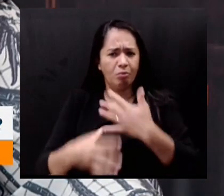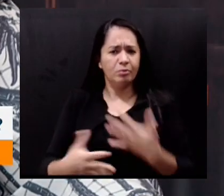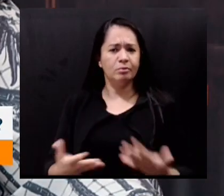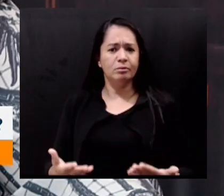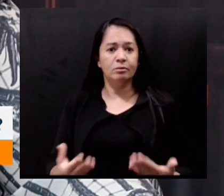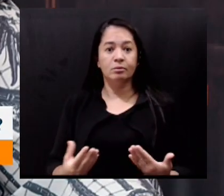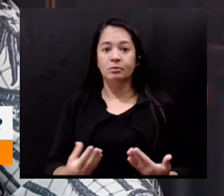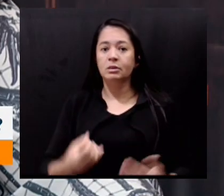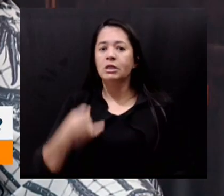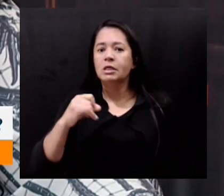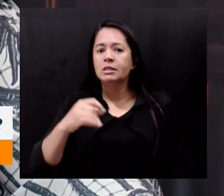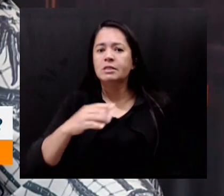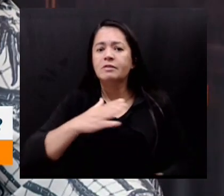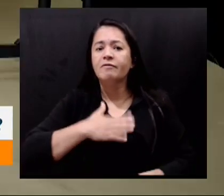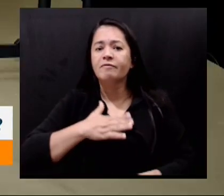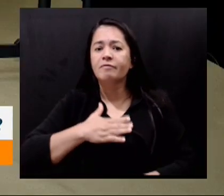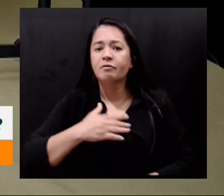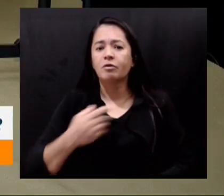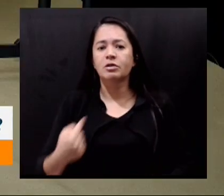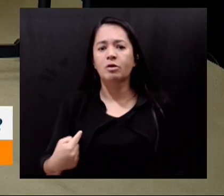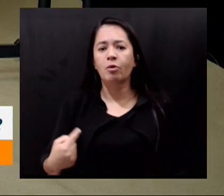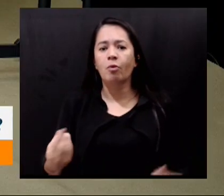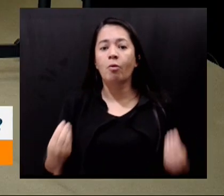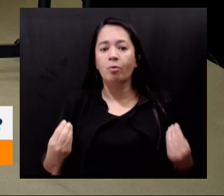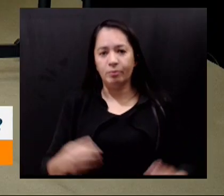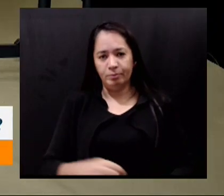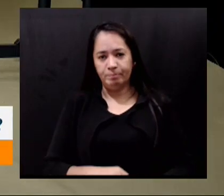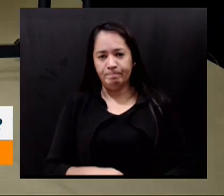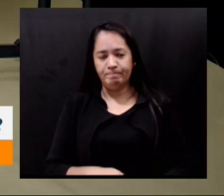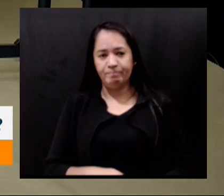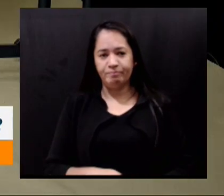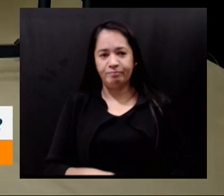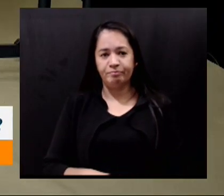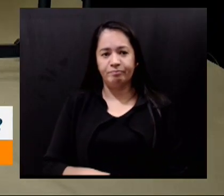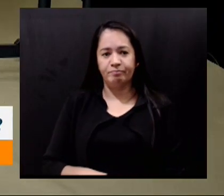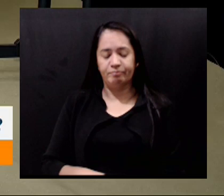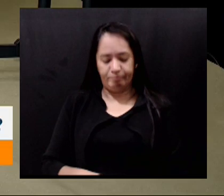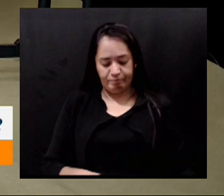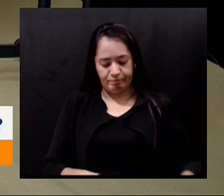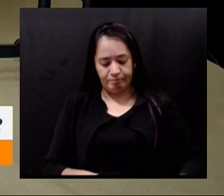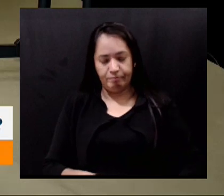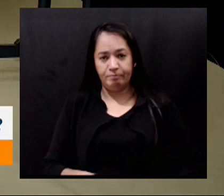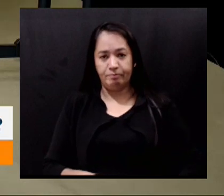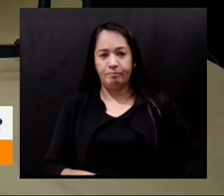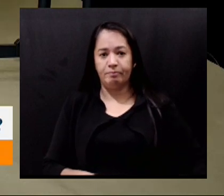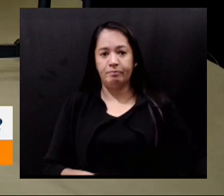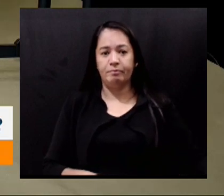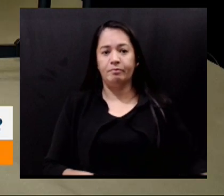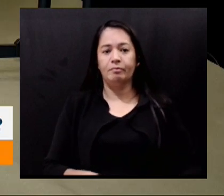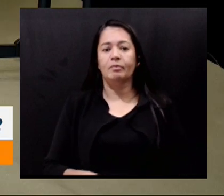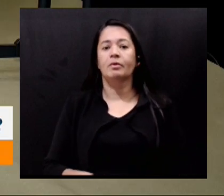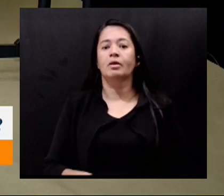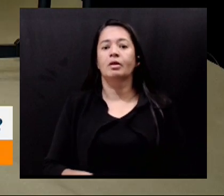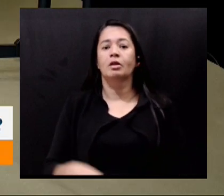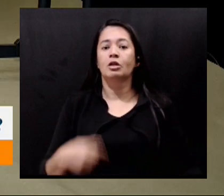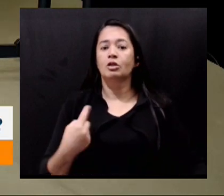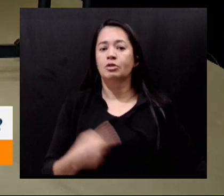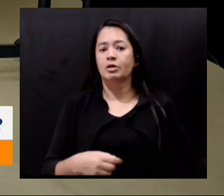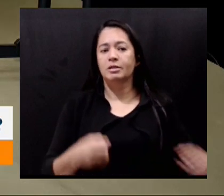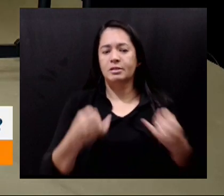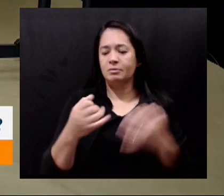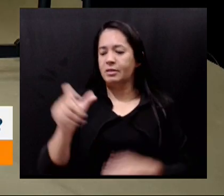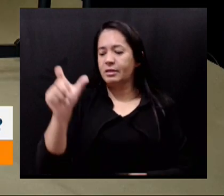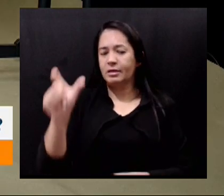comigo? O negócio é tão além que, nós demos aqui o exemplo da Carol Conká e tem outro exemplo, eu ia